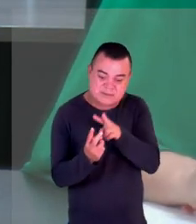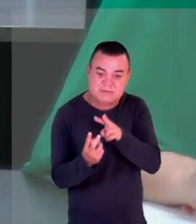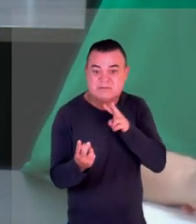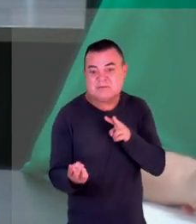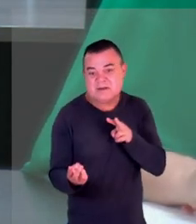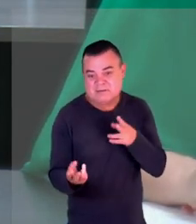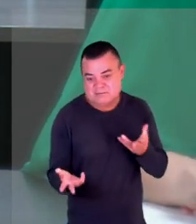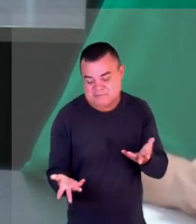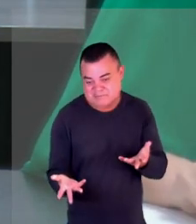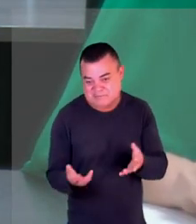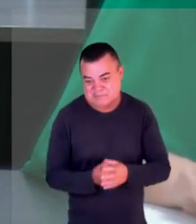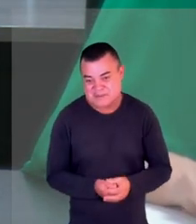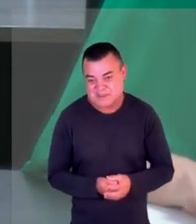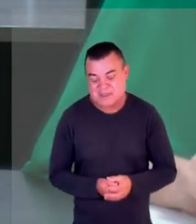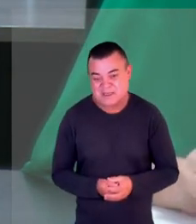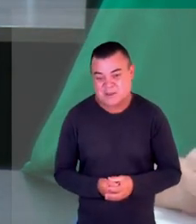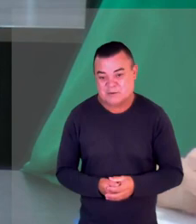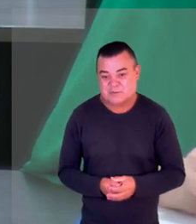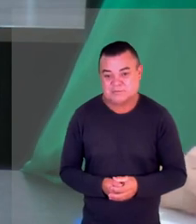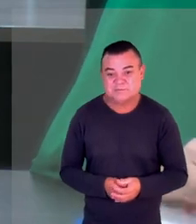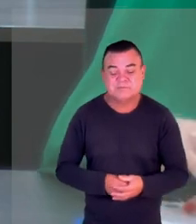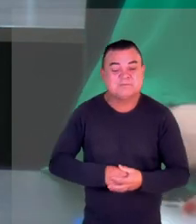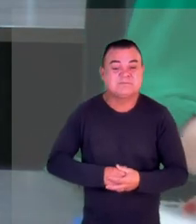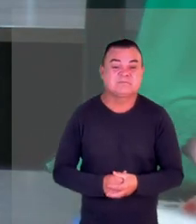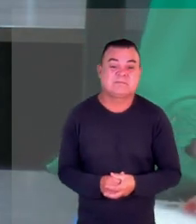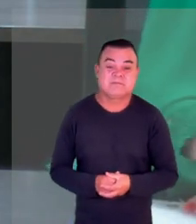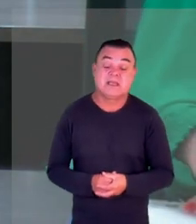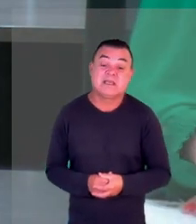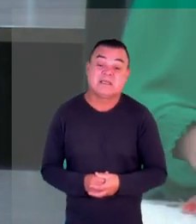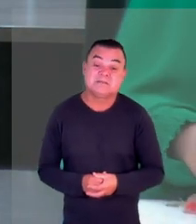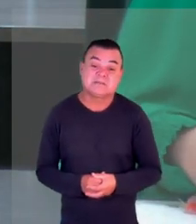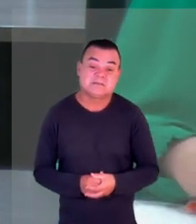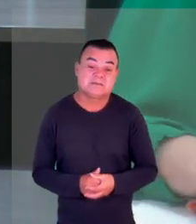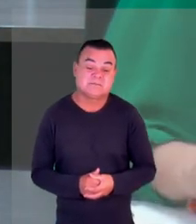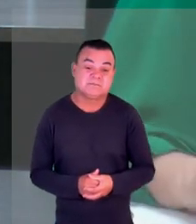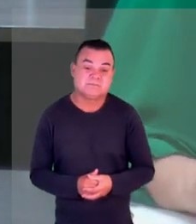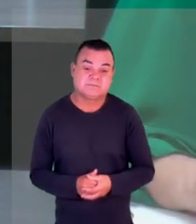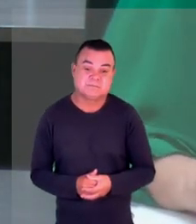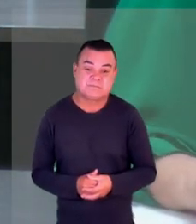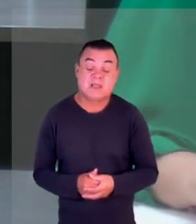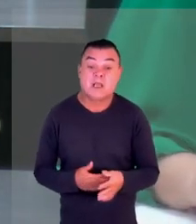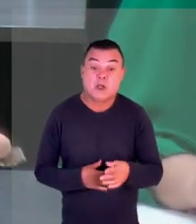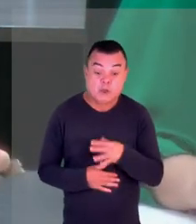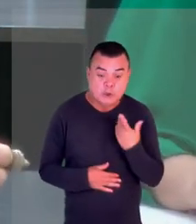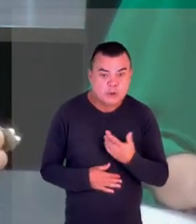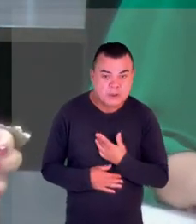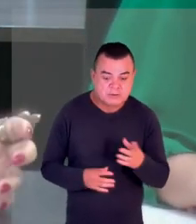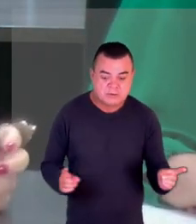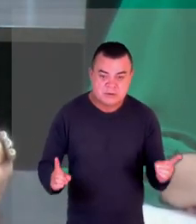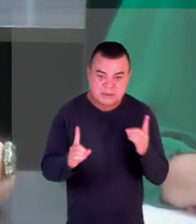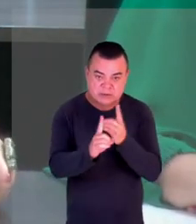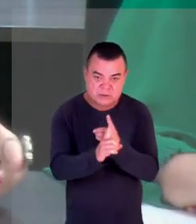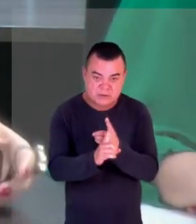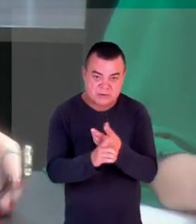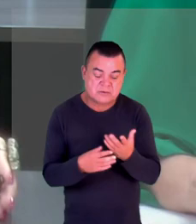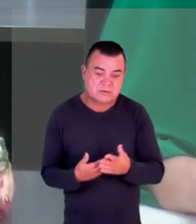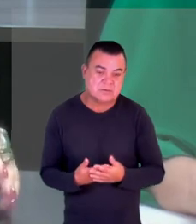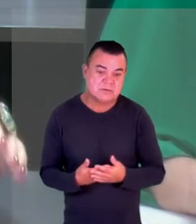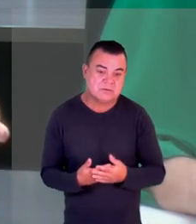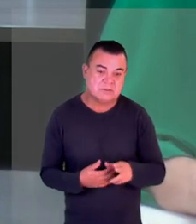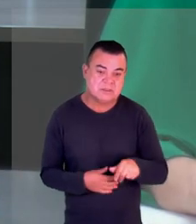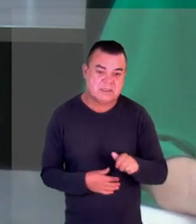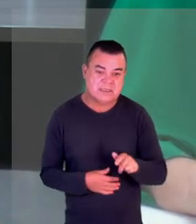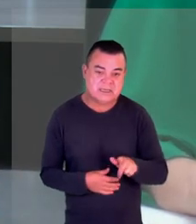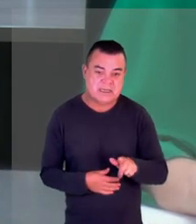eh nosso prognóstico negativo nosso diagnóstico negativo em relação ao própria MP mostra que a gente tem sim né um